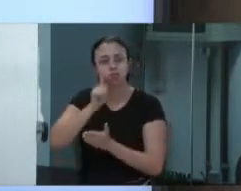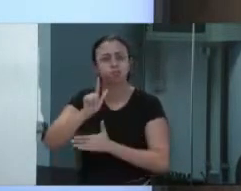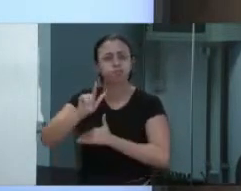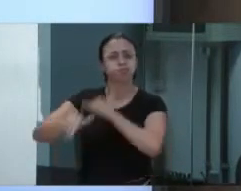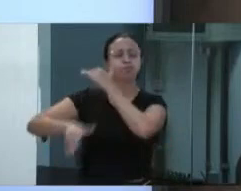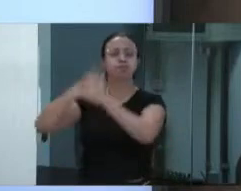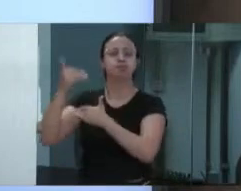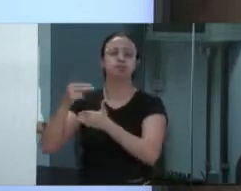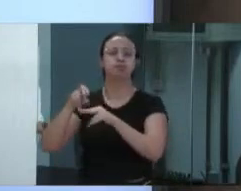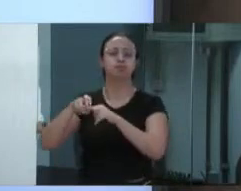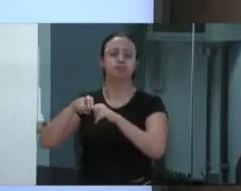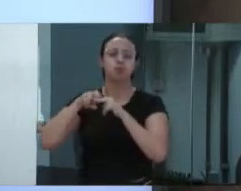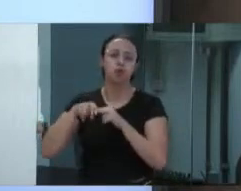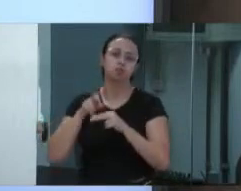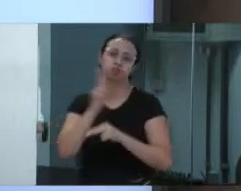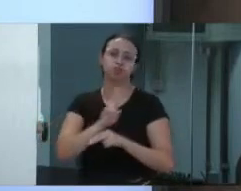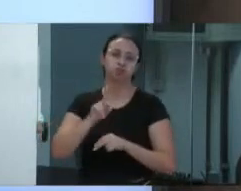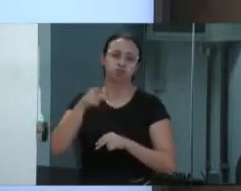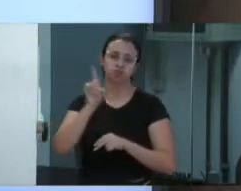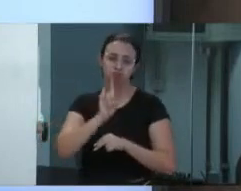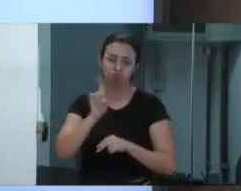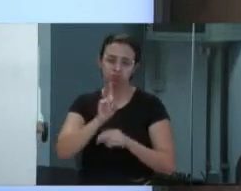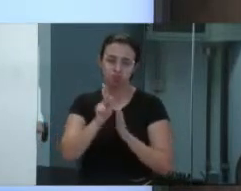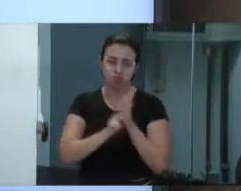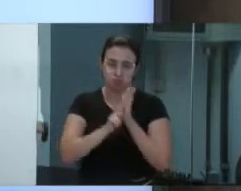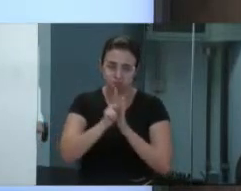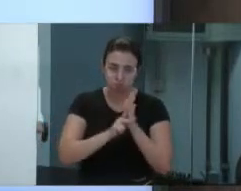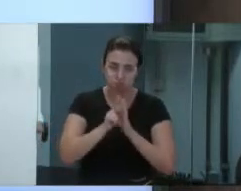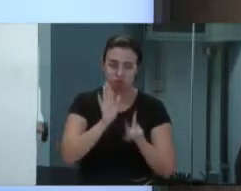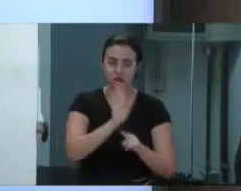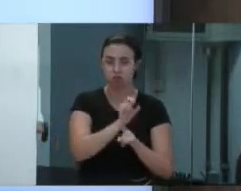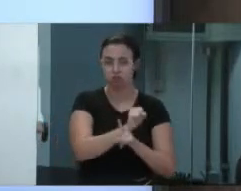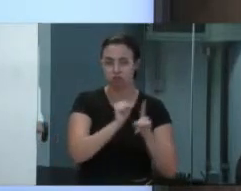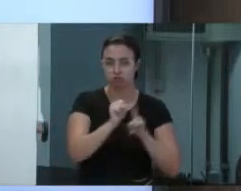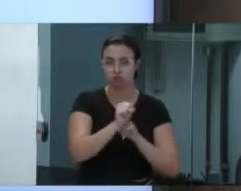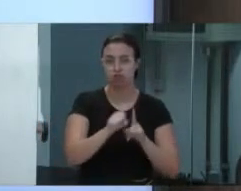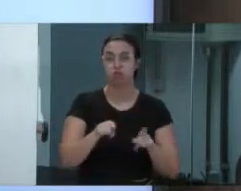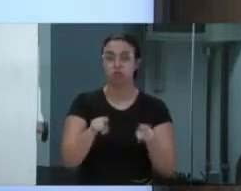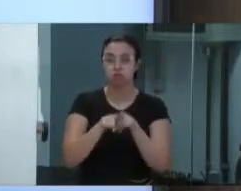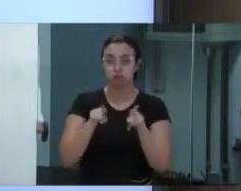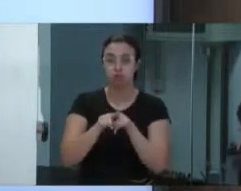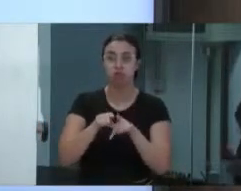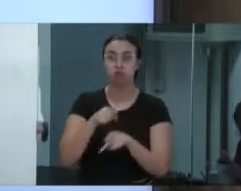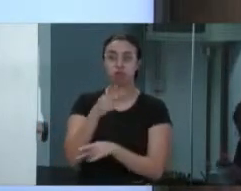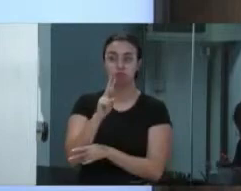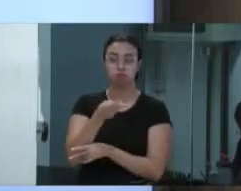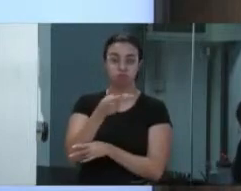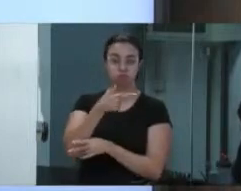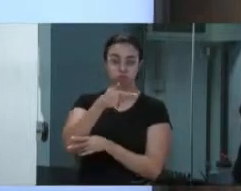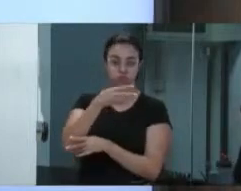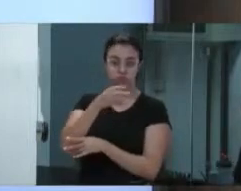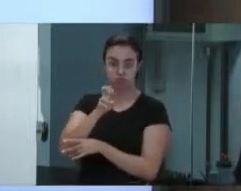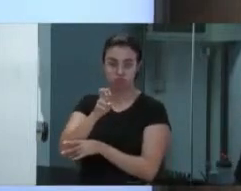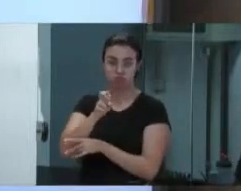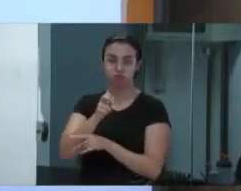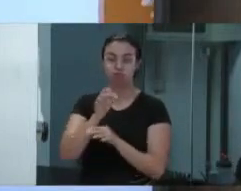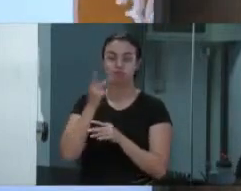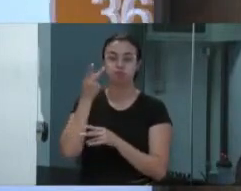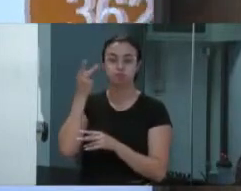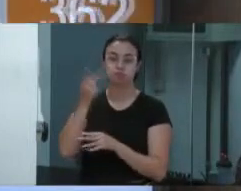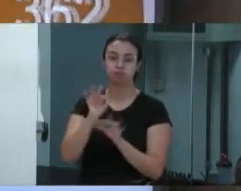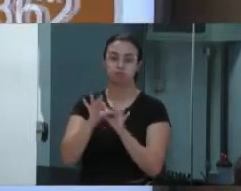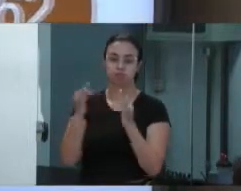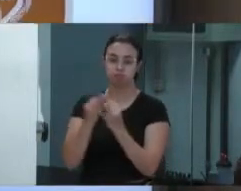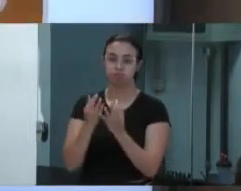e tivemos aí um total de 2.745 visitas domiciliares, né, a essas famílias. Agora, já no primeiro